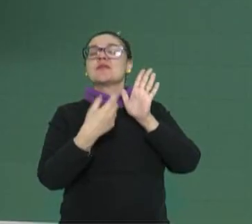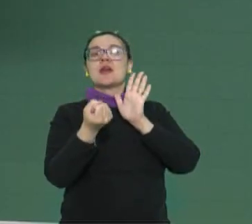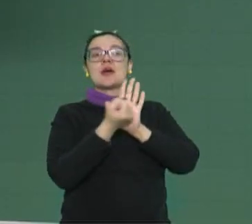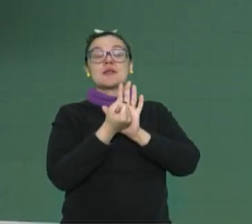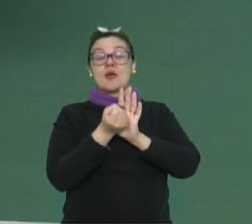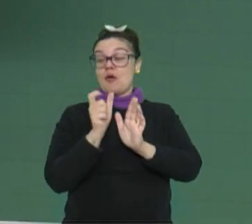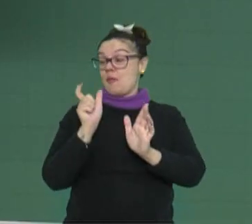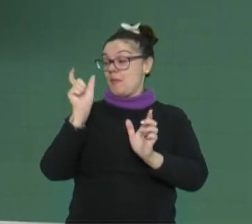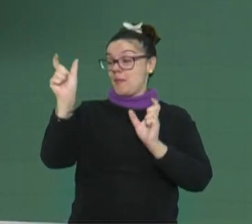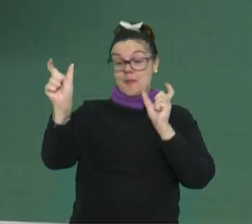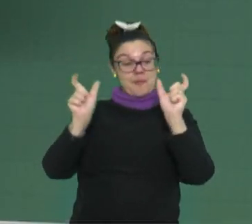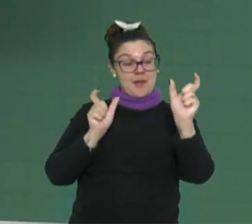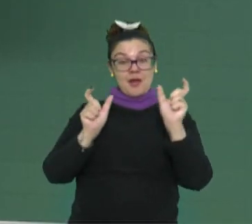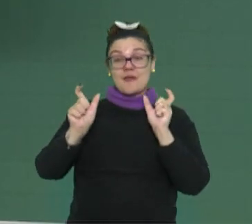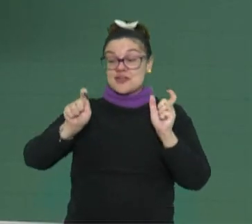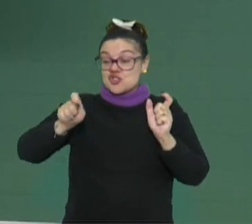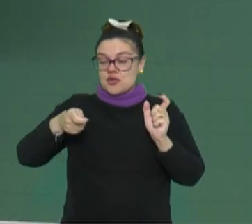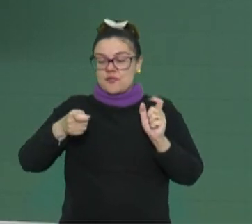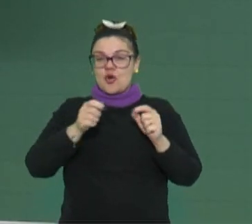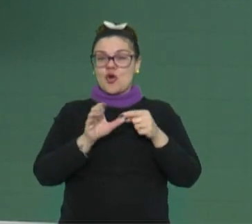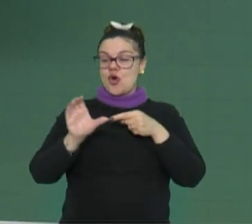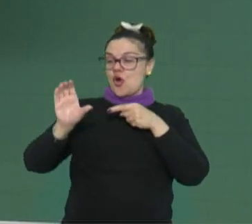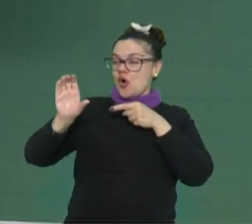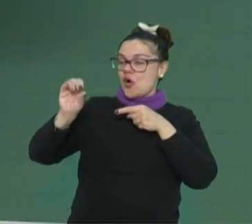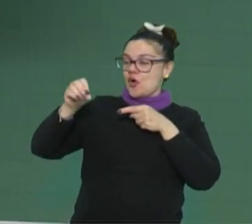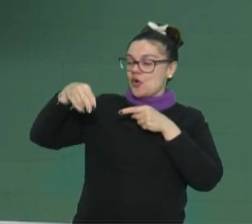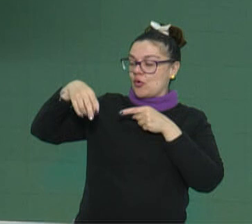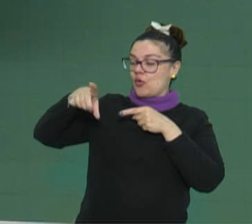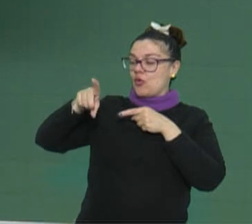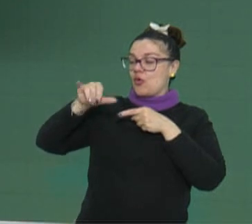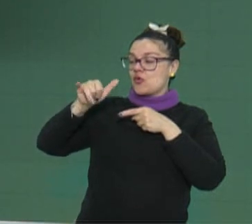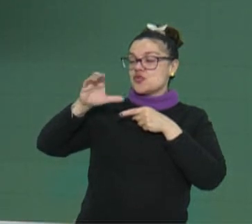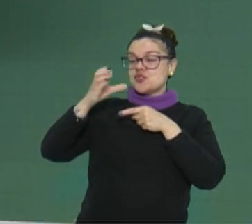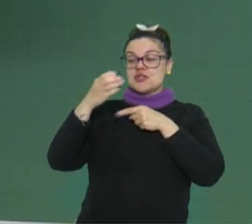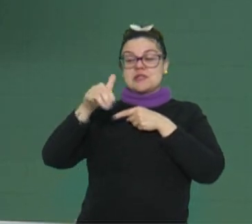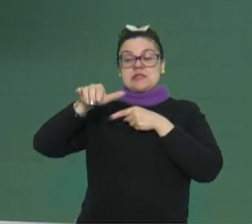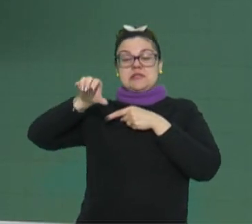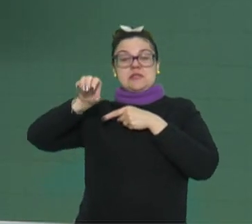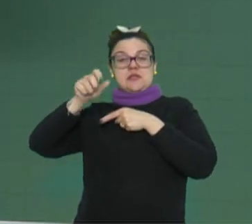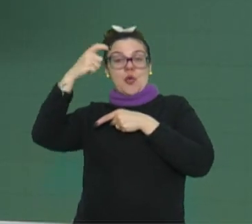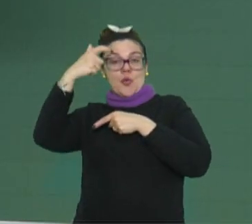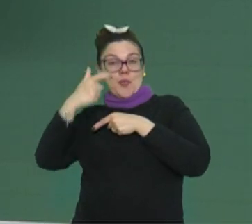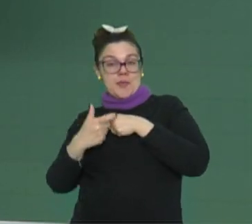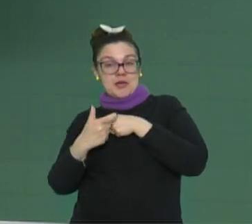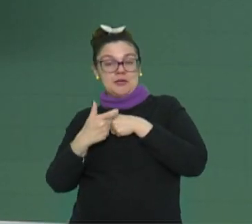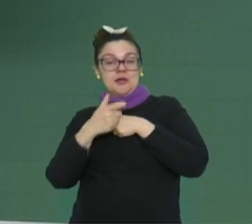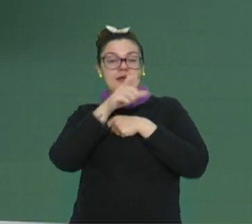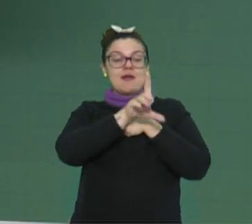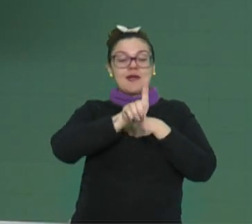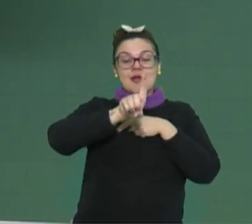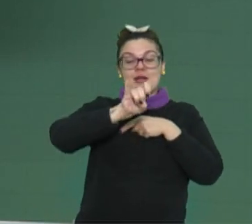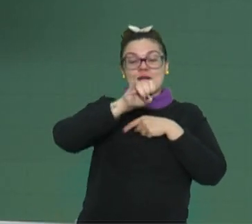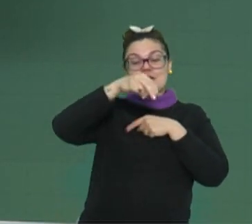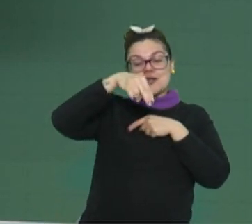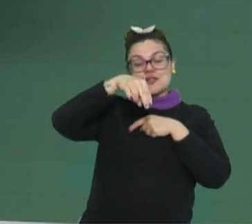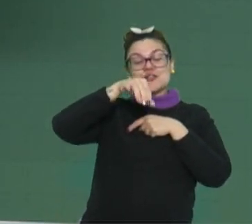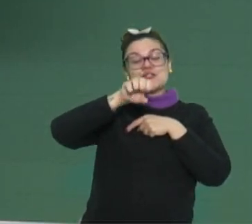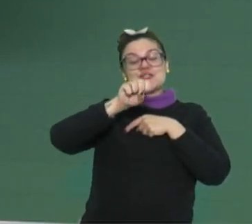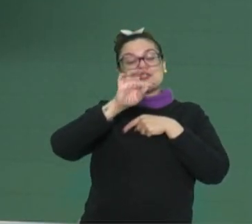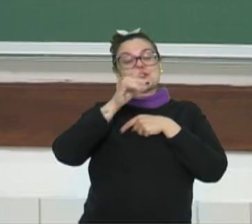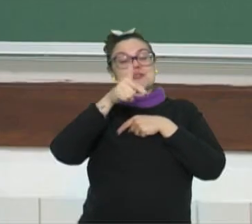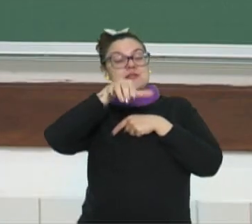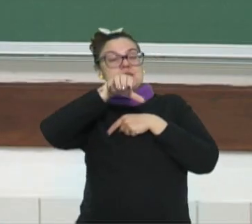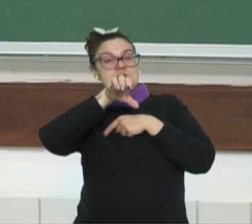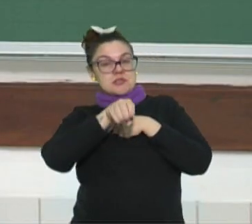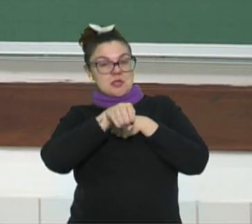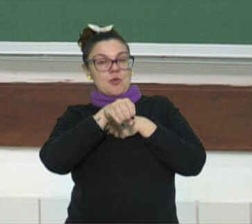algumas palavras-chave. Condição humana, distinção entre homens e animais, mecanismo.